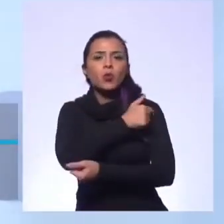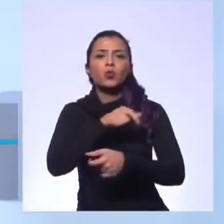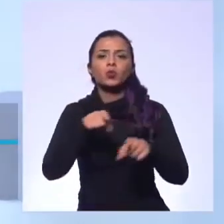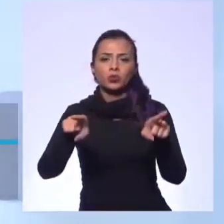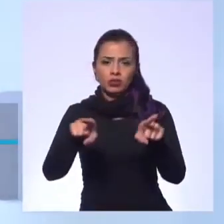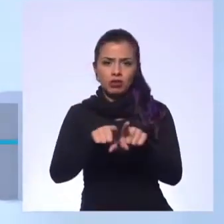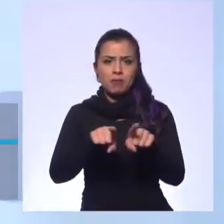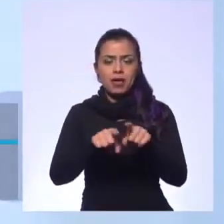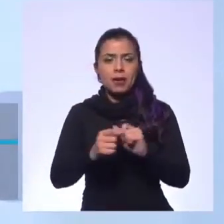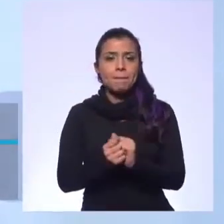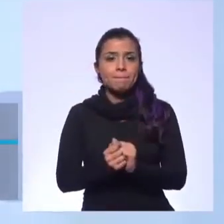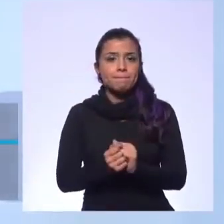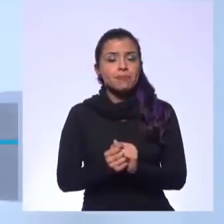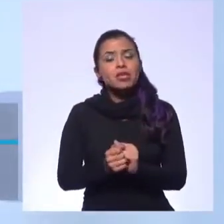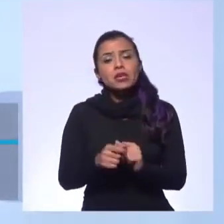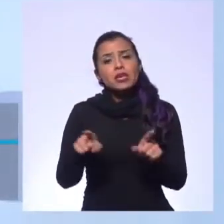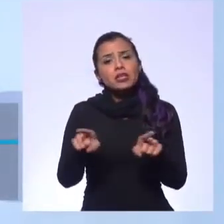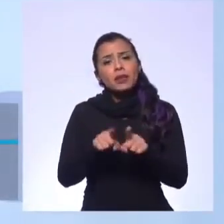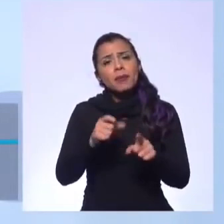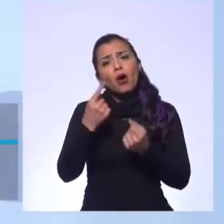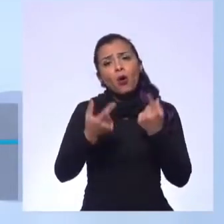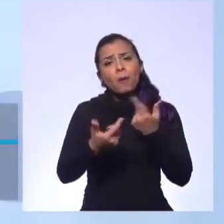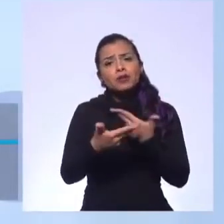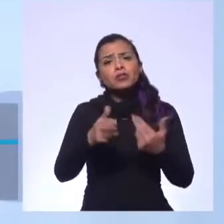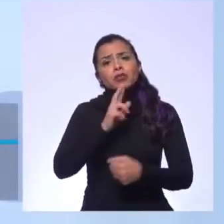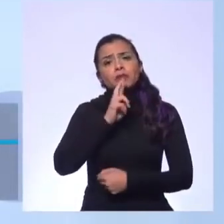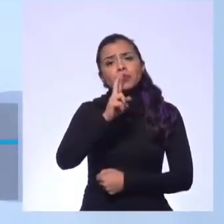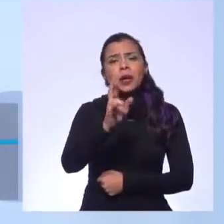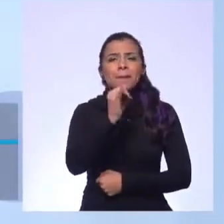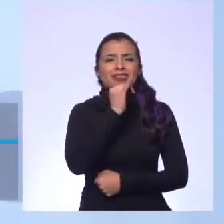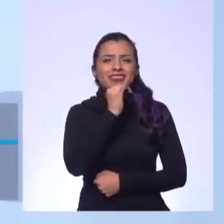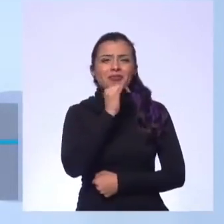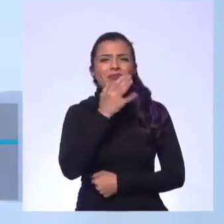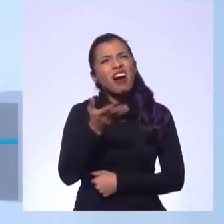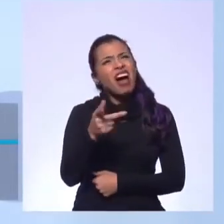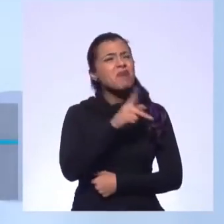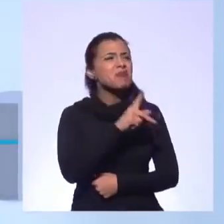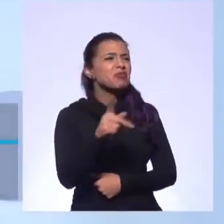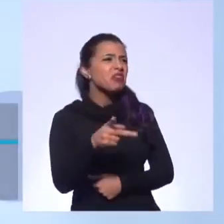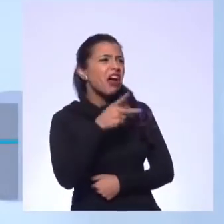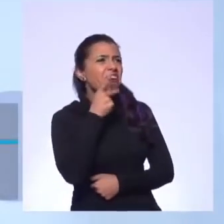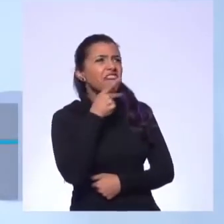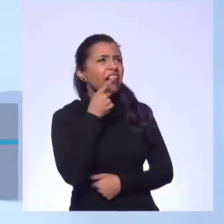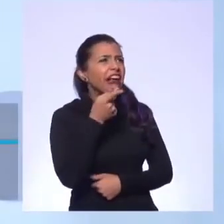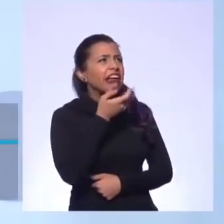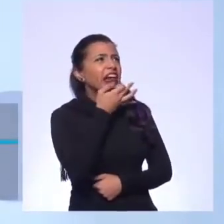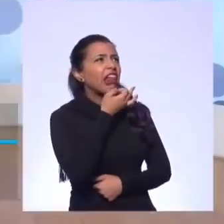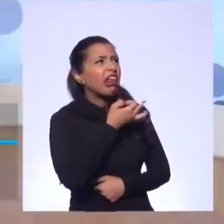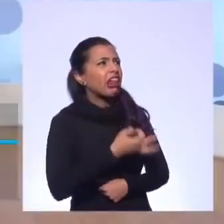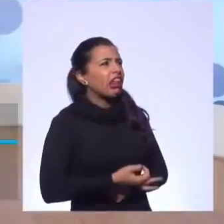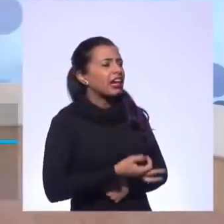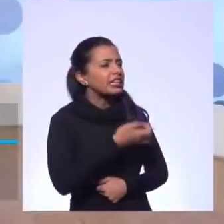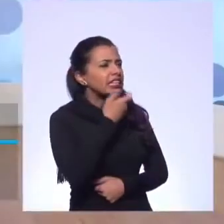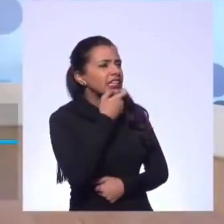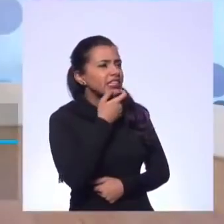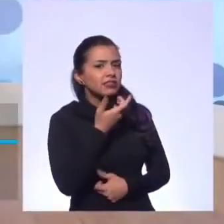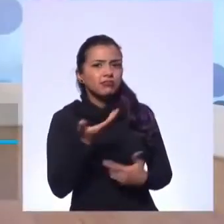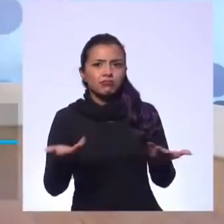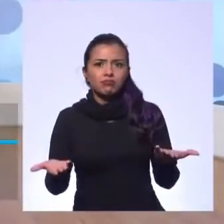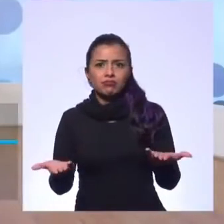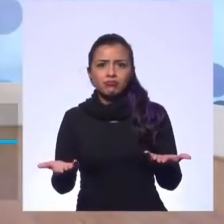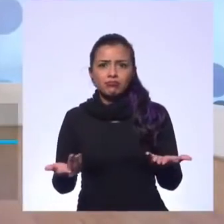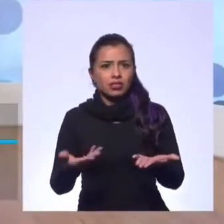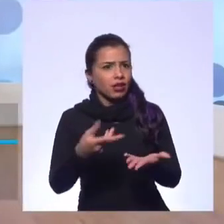E também algumas evolutivas aí com algumas coisas que falaram. Ah, professor fala a aula inteira em inglês. Eu falei, oi? A gente está falando em português